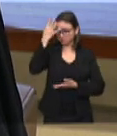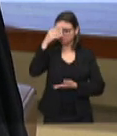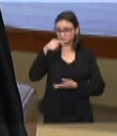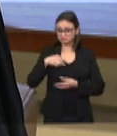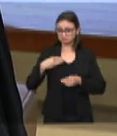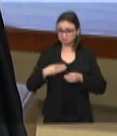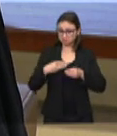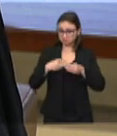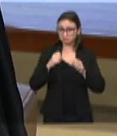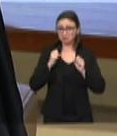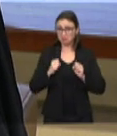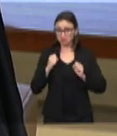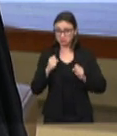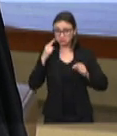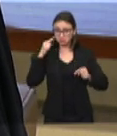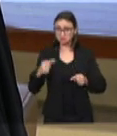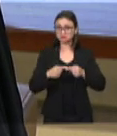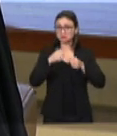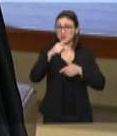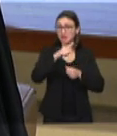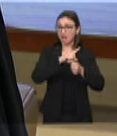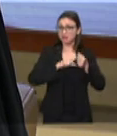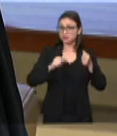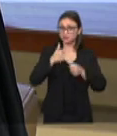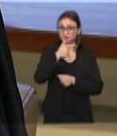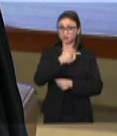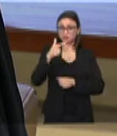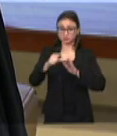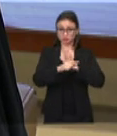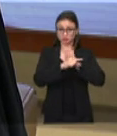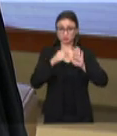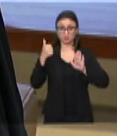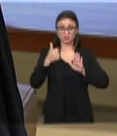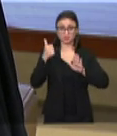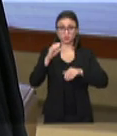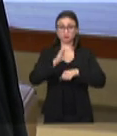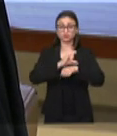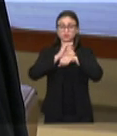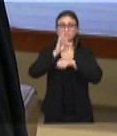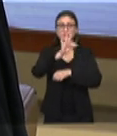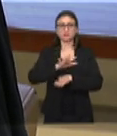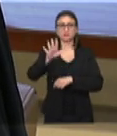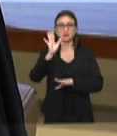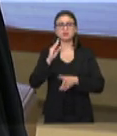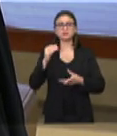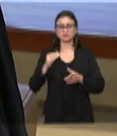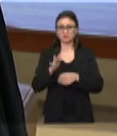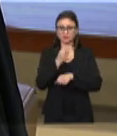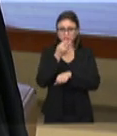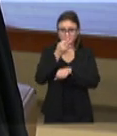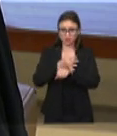usa óculos de armação escura, quadrado, veste a toga preta por cima do terno grafite,